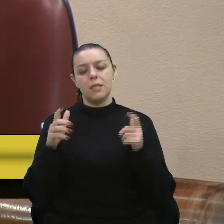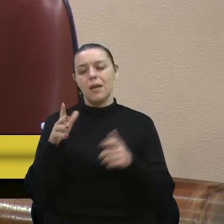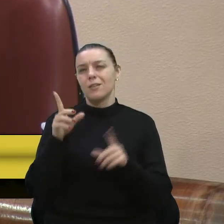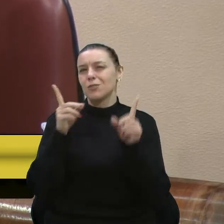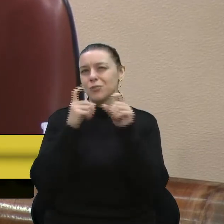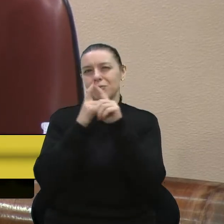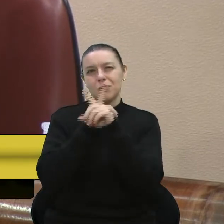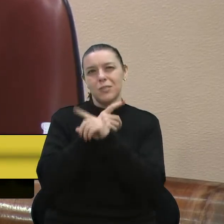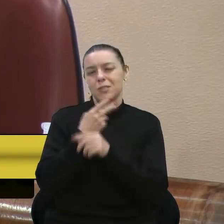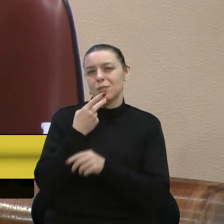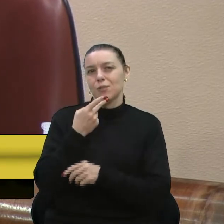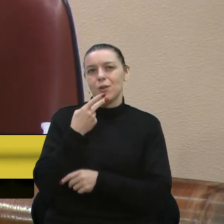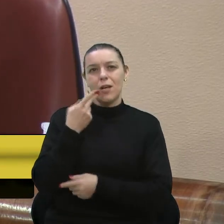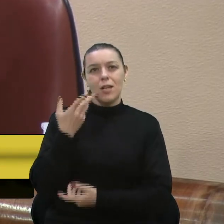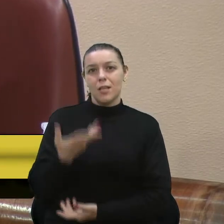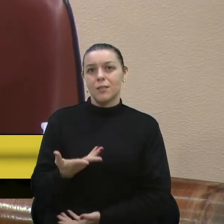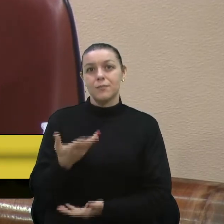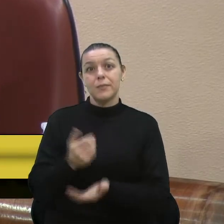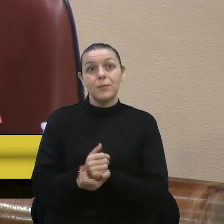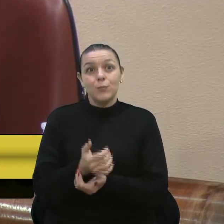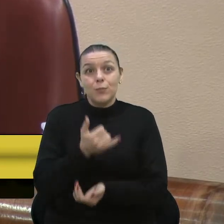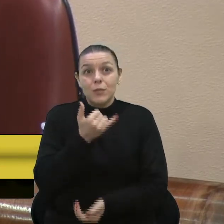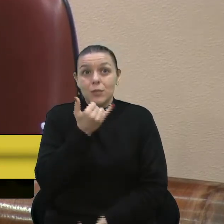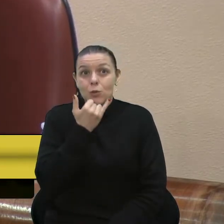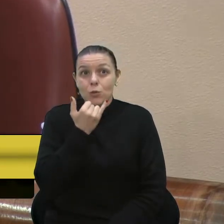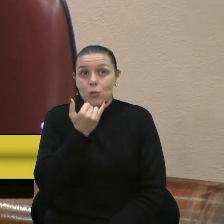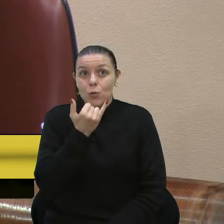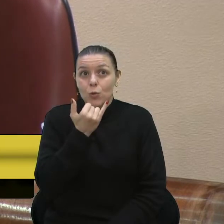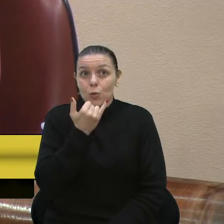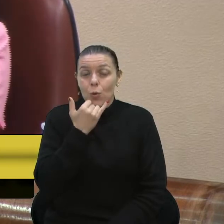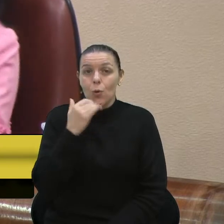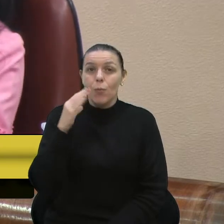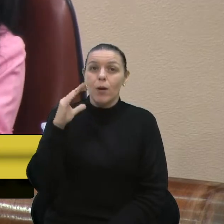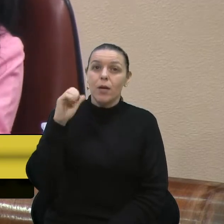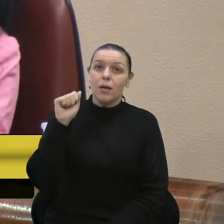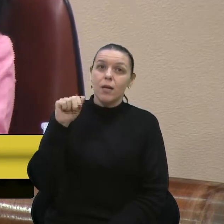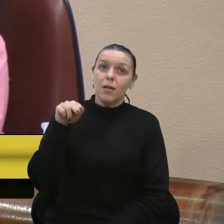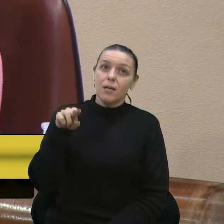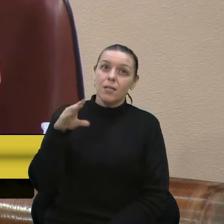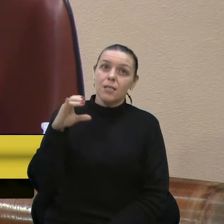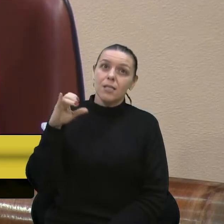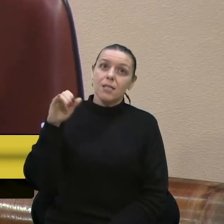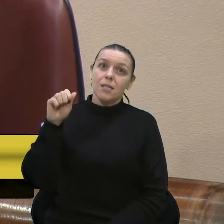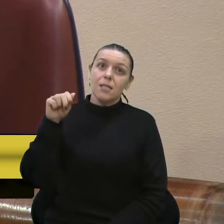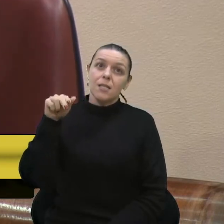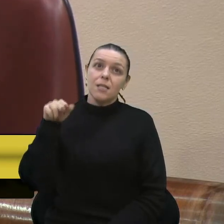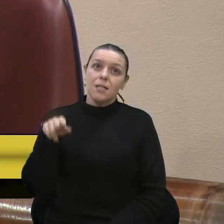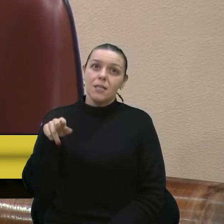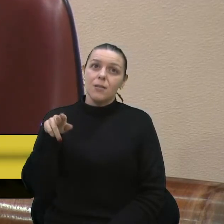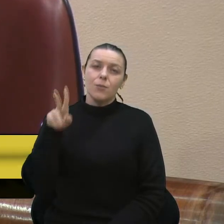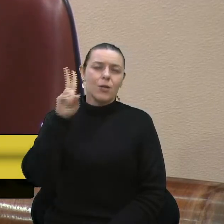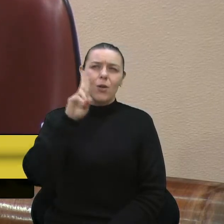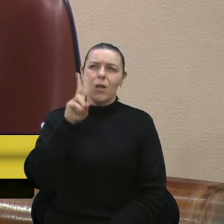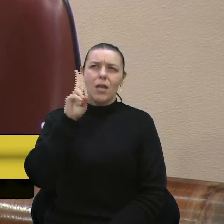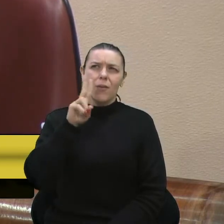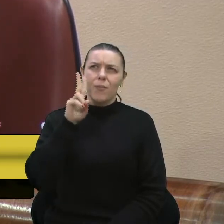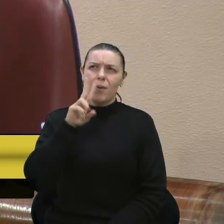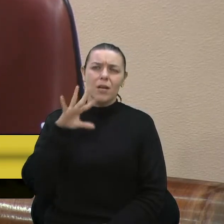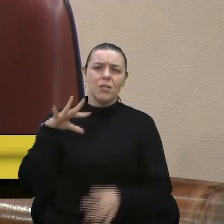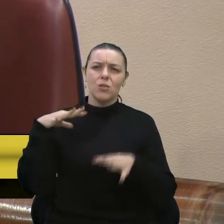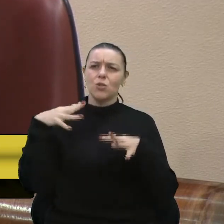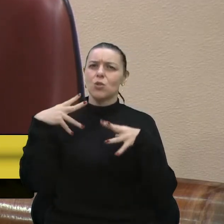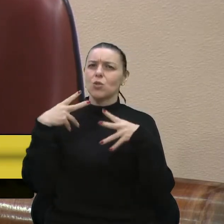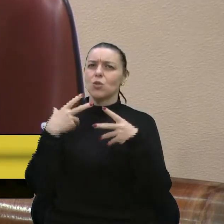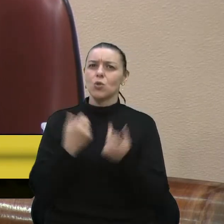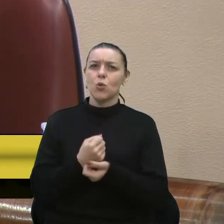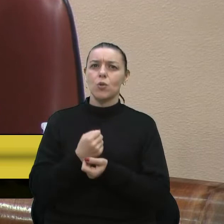descrever. Então, primeiro, desculpa, meu querido Cancian, por não lembrar de todas as datas, mas, quando